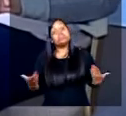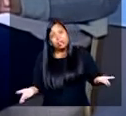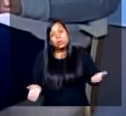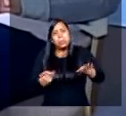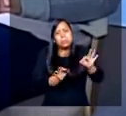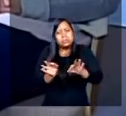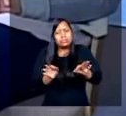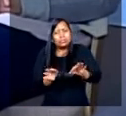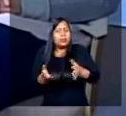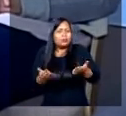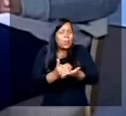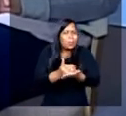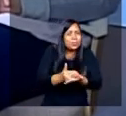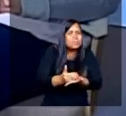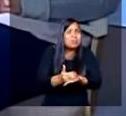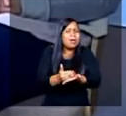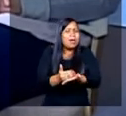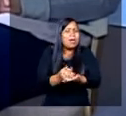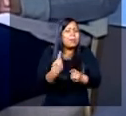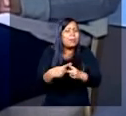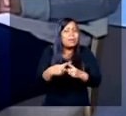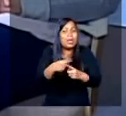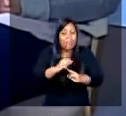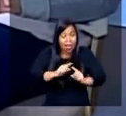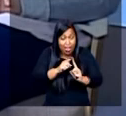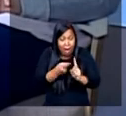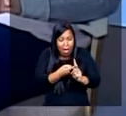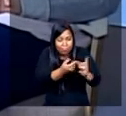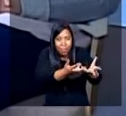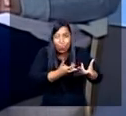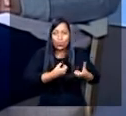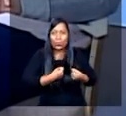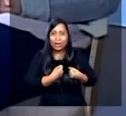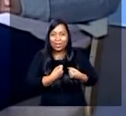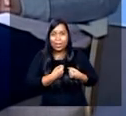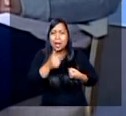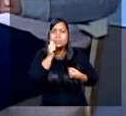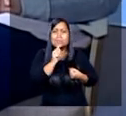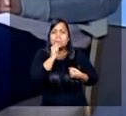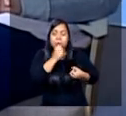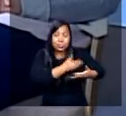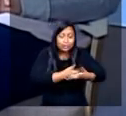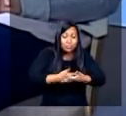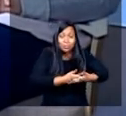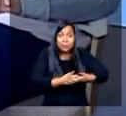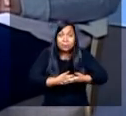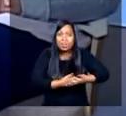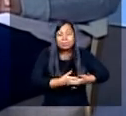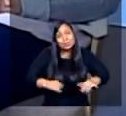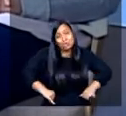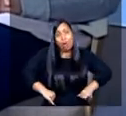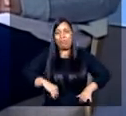esse projeto veio inicialmente para a gente acolher as gestantes, acolher as mães e os bebês que tivessem